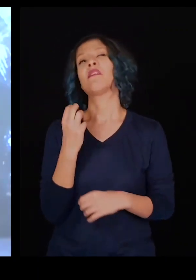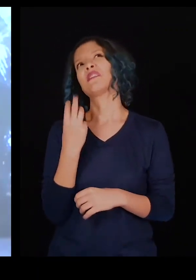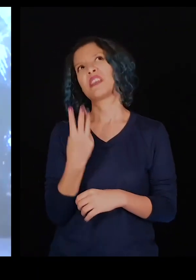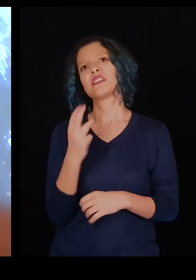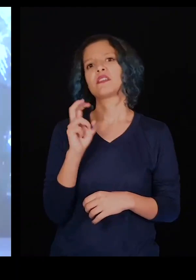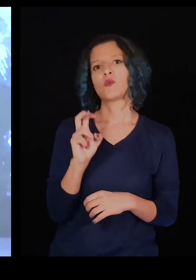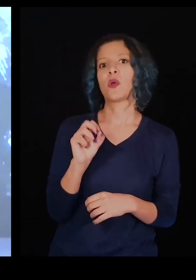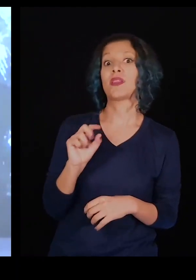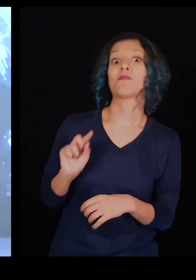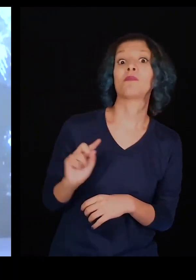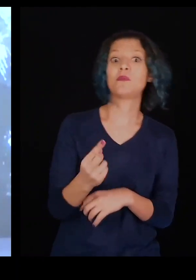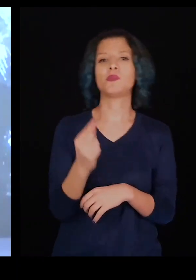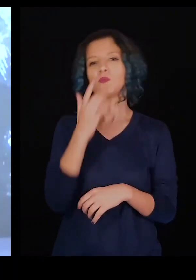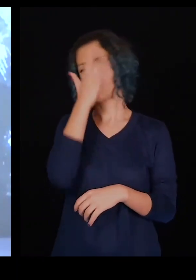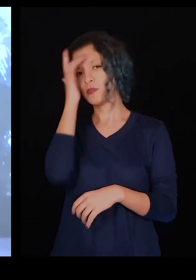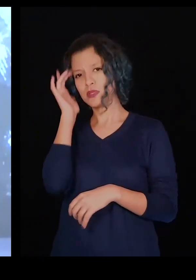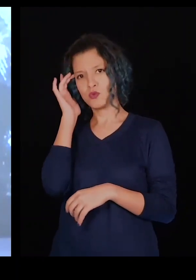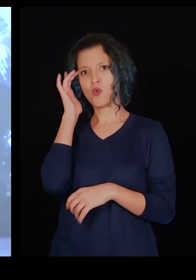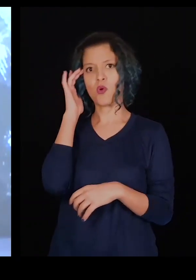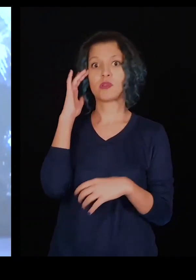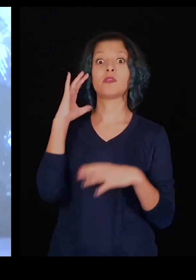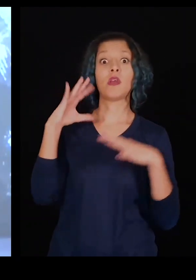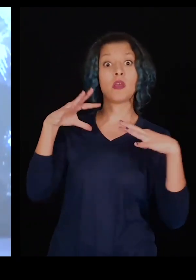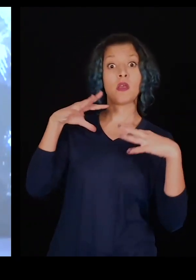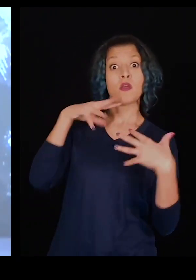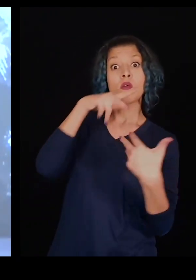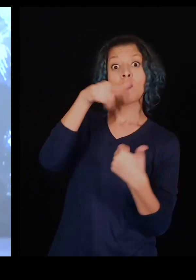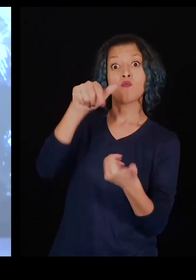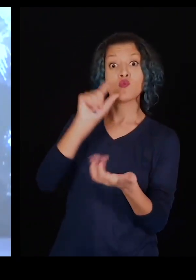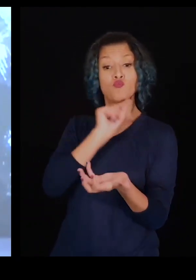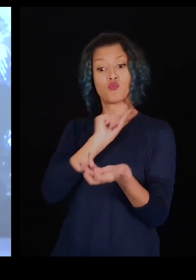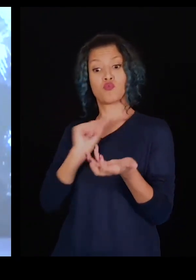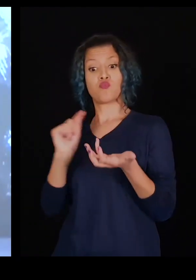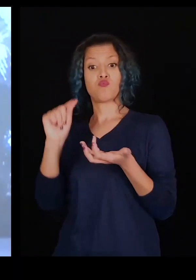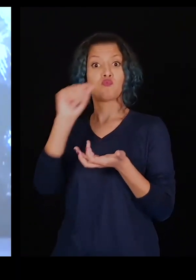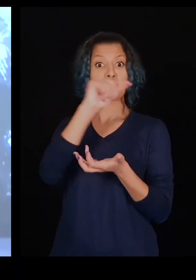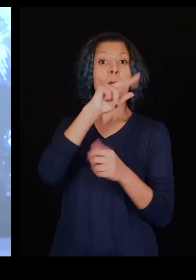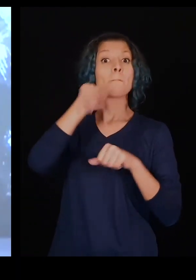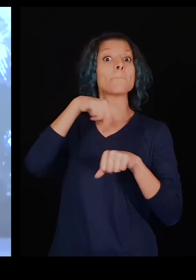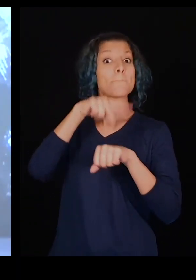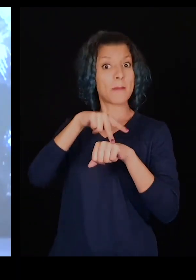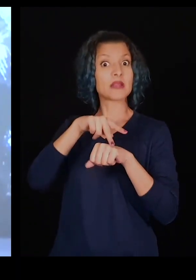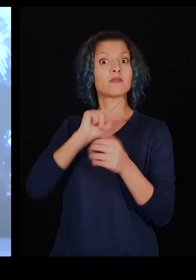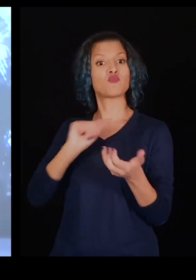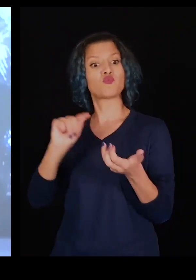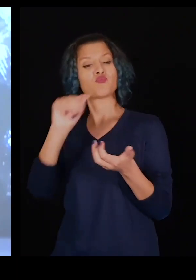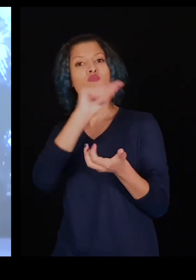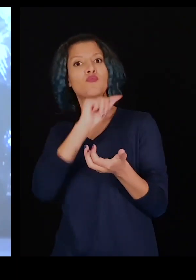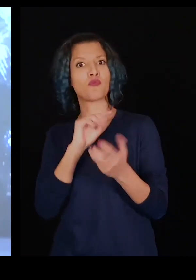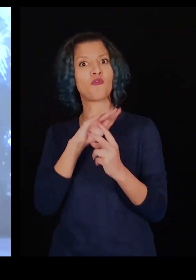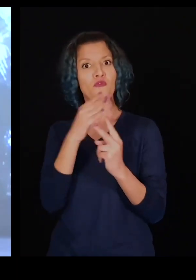de 350 mil pessoas circulando nos diferentes países onde a gente opera.